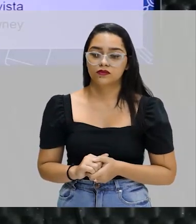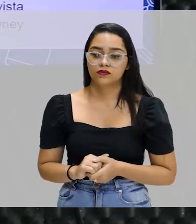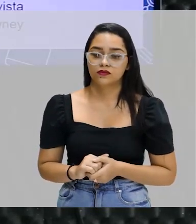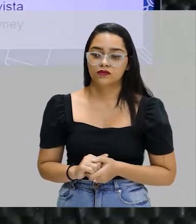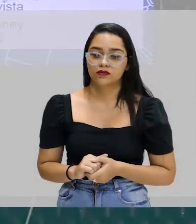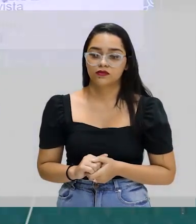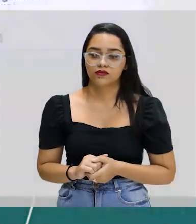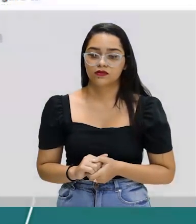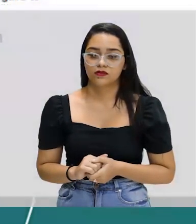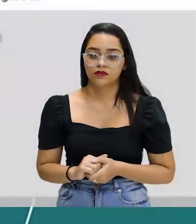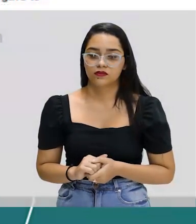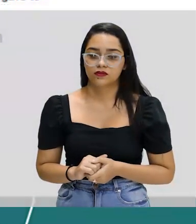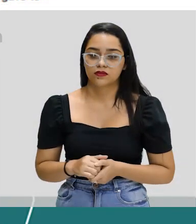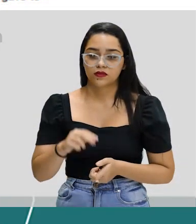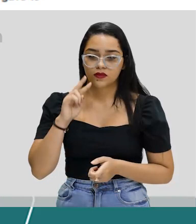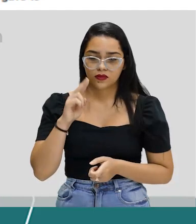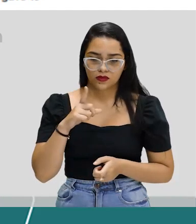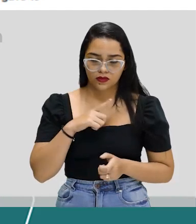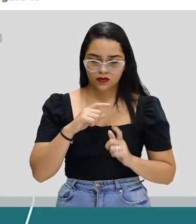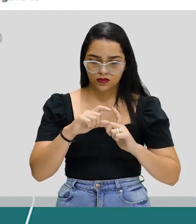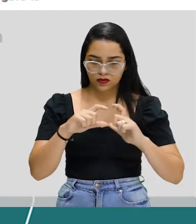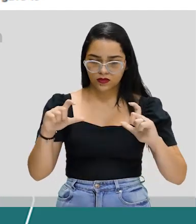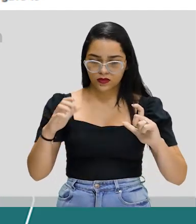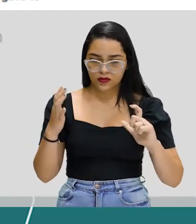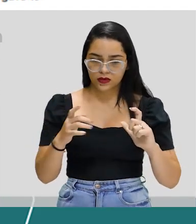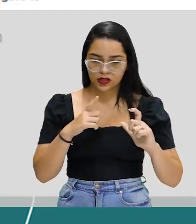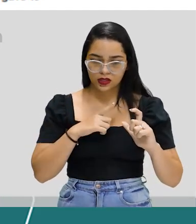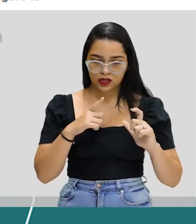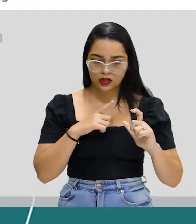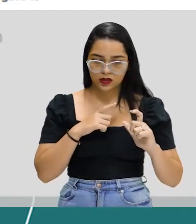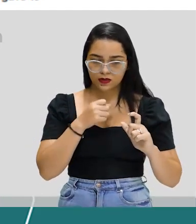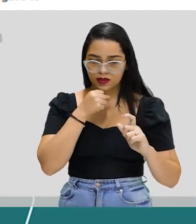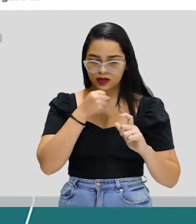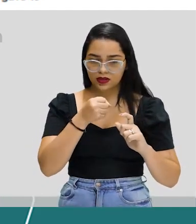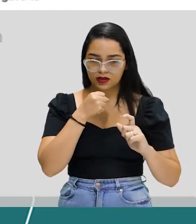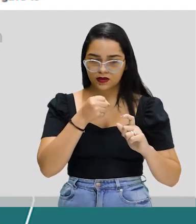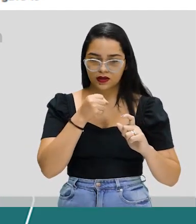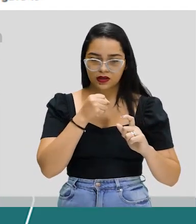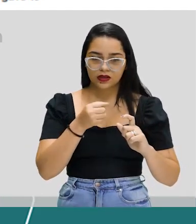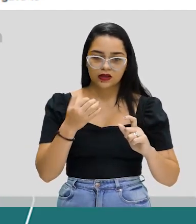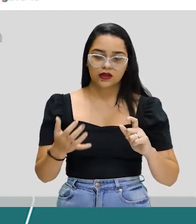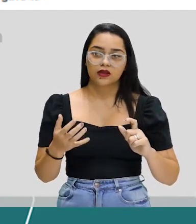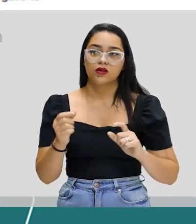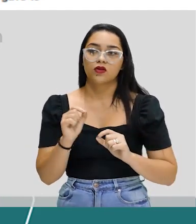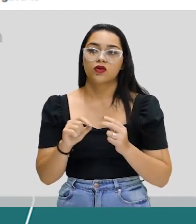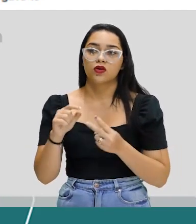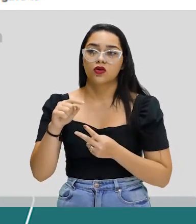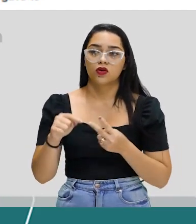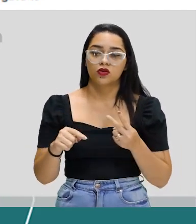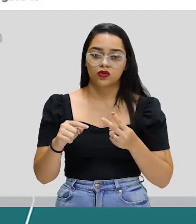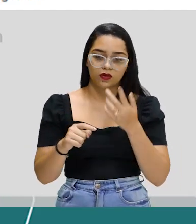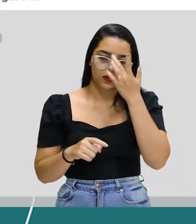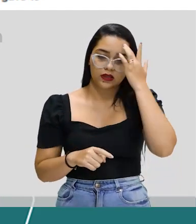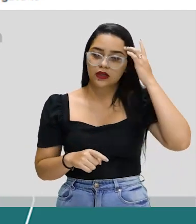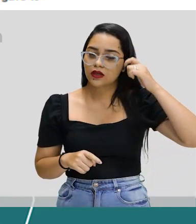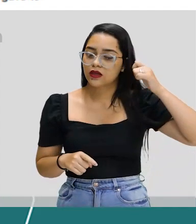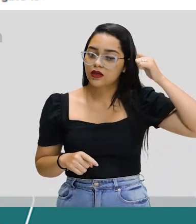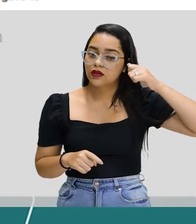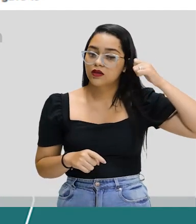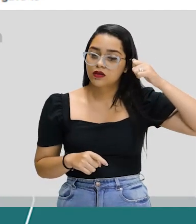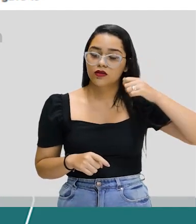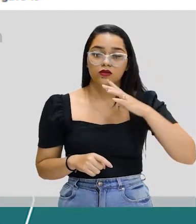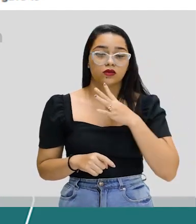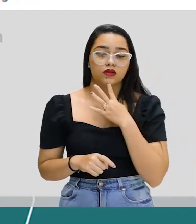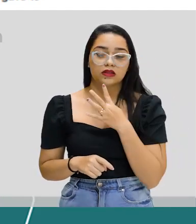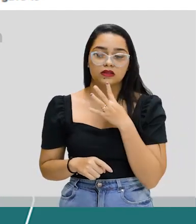uma? Olha, nesse caso, eu tenho o fragmento de uma entrevista que foi feita com dois atores americanos